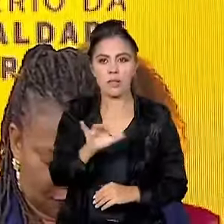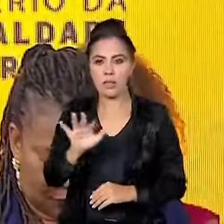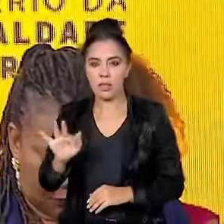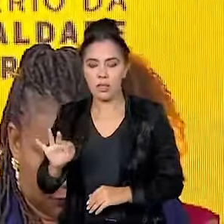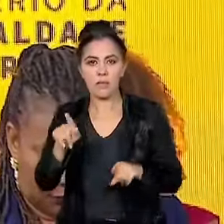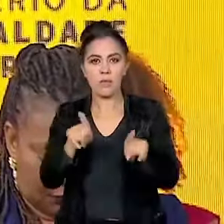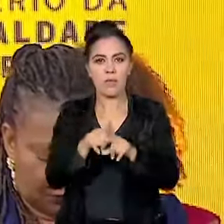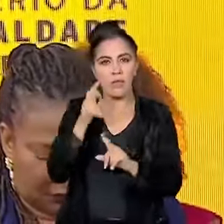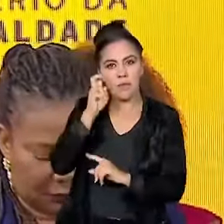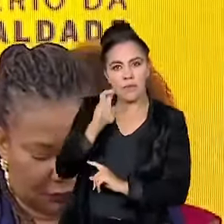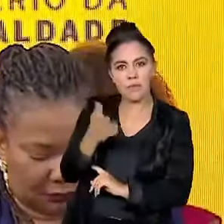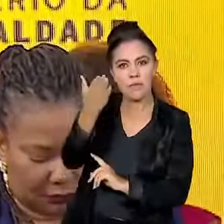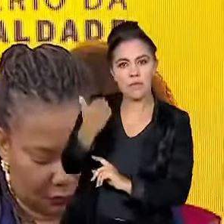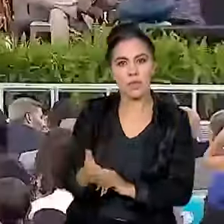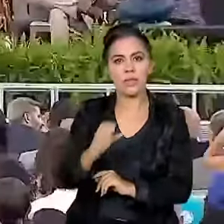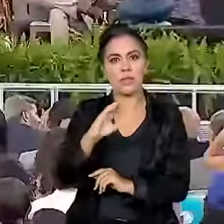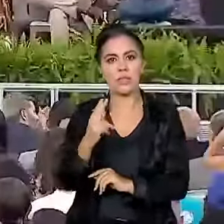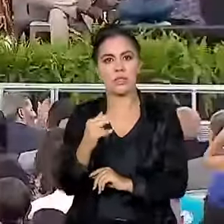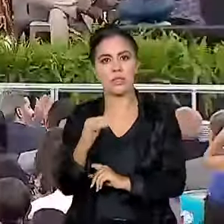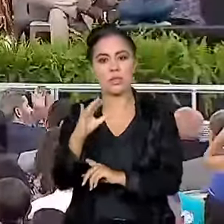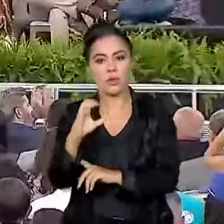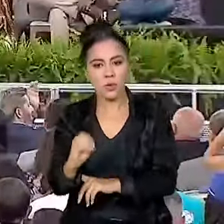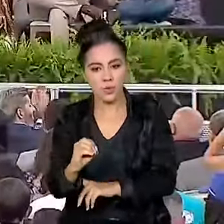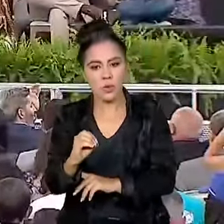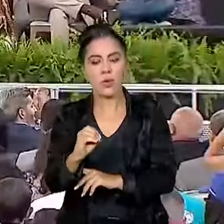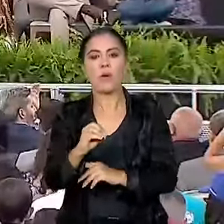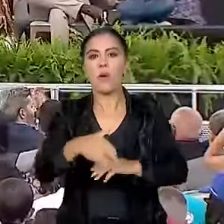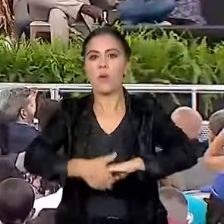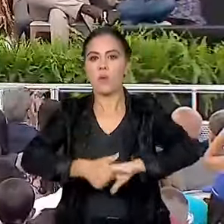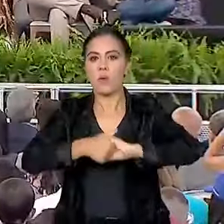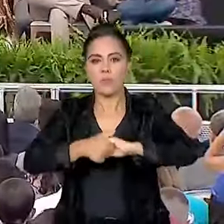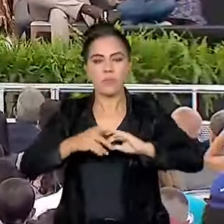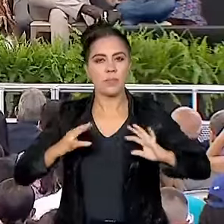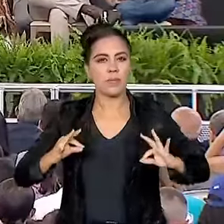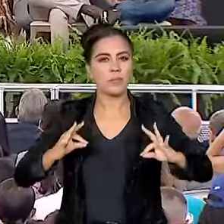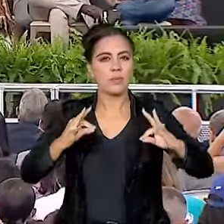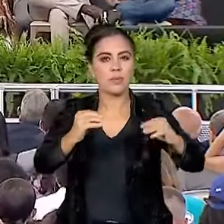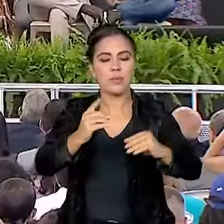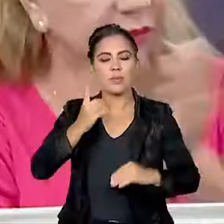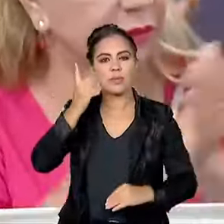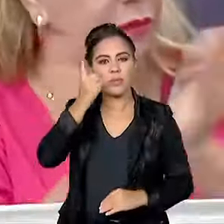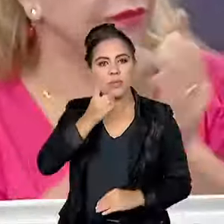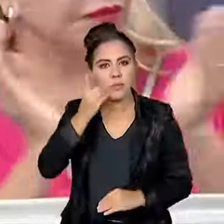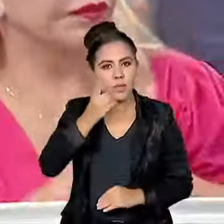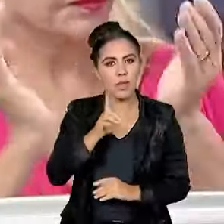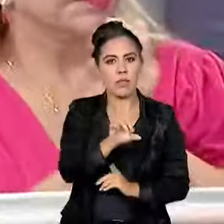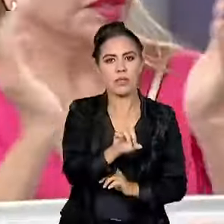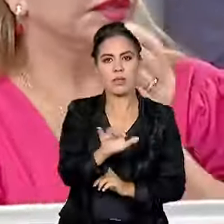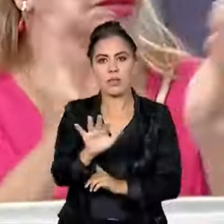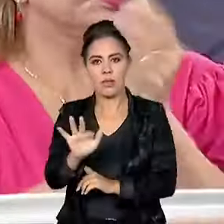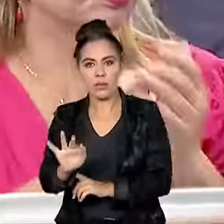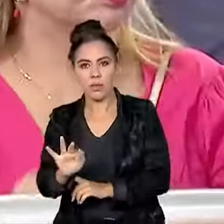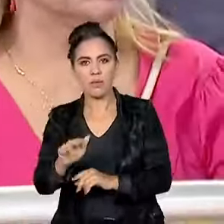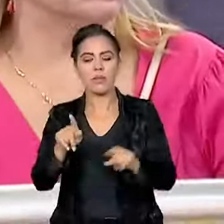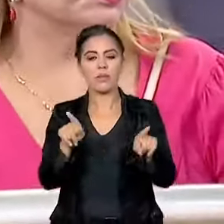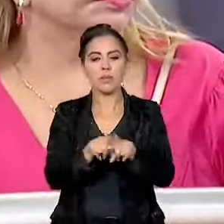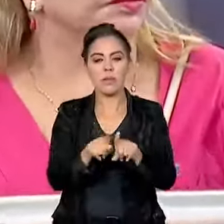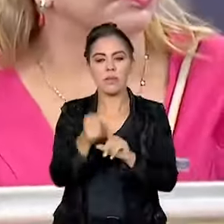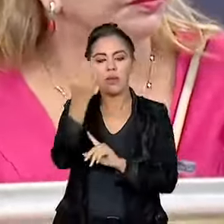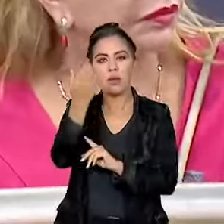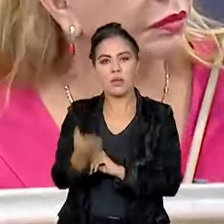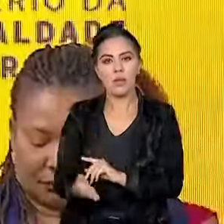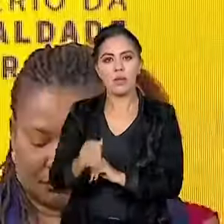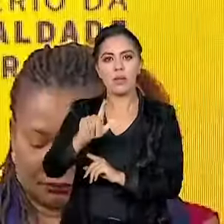aqui Chico Vigilante, queria em nome de Chico abraçar todos os deputados distritais. E Leandro,